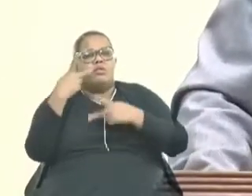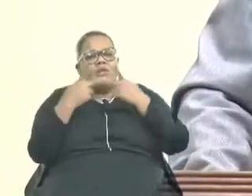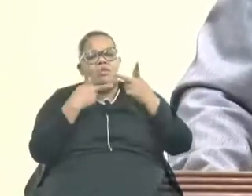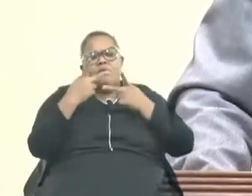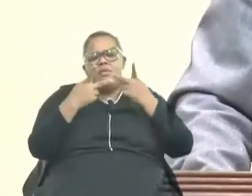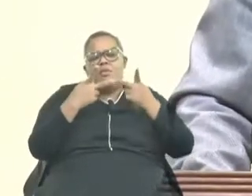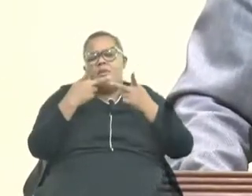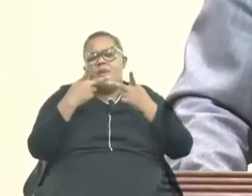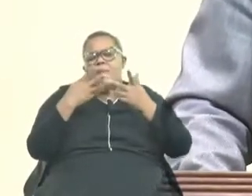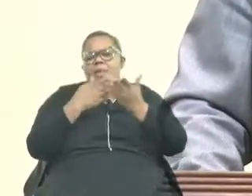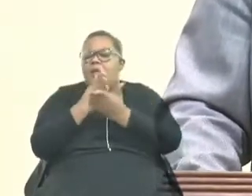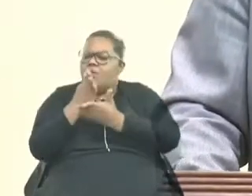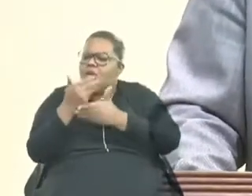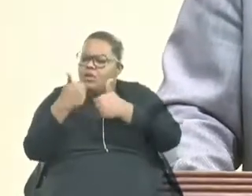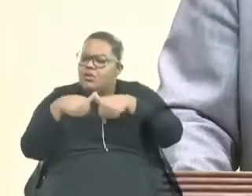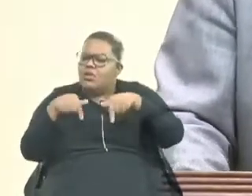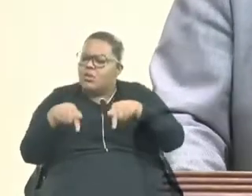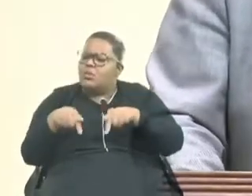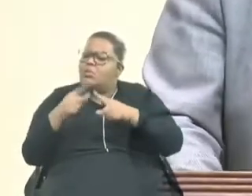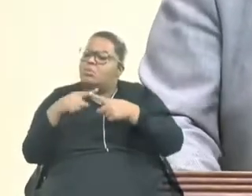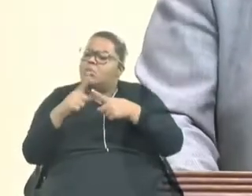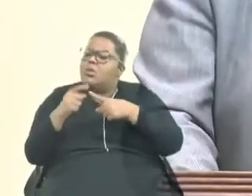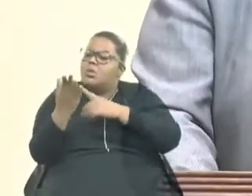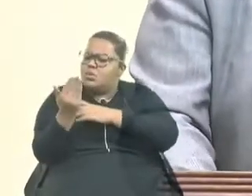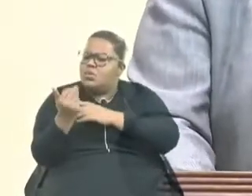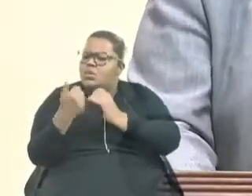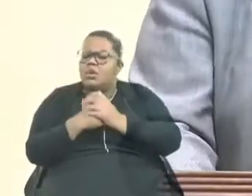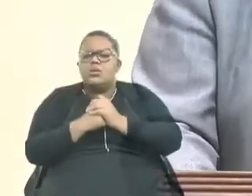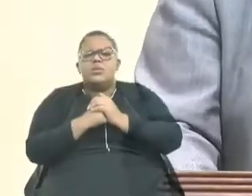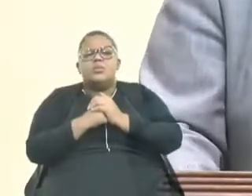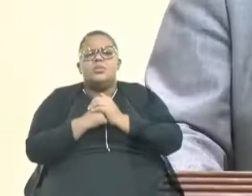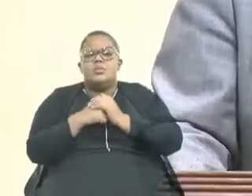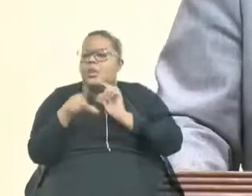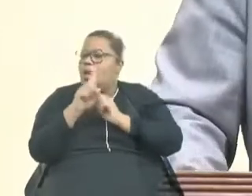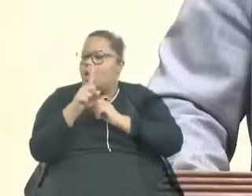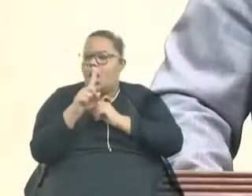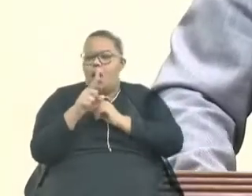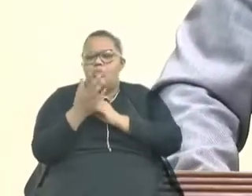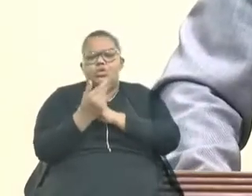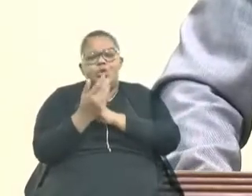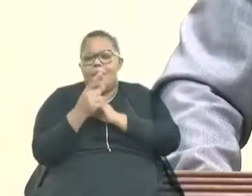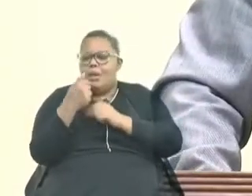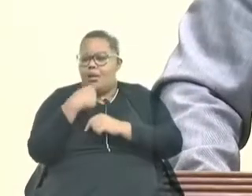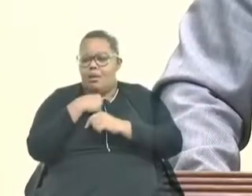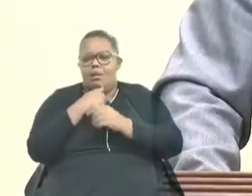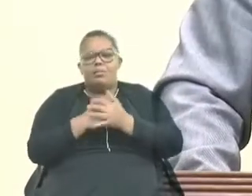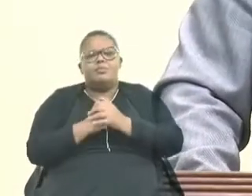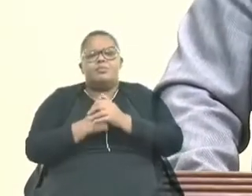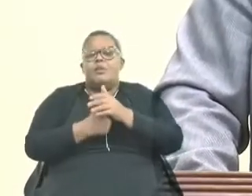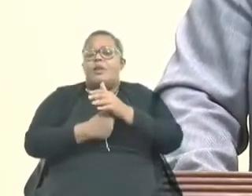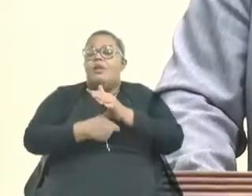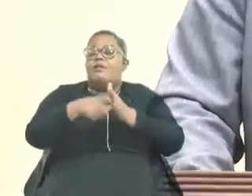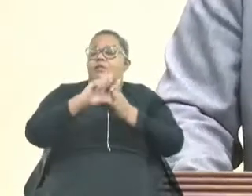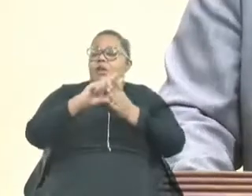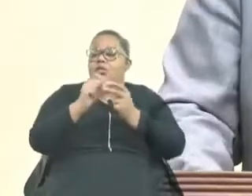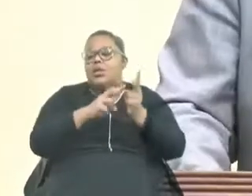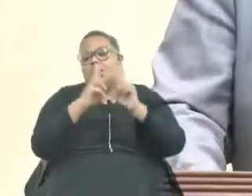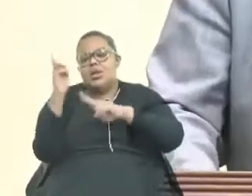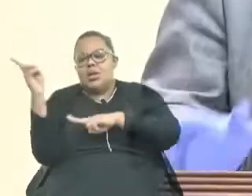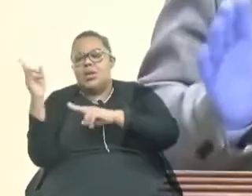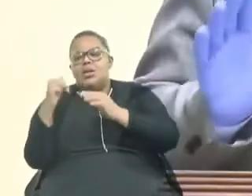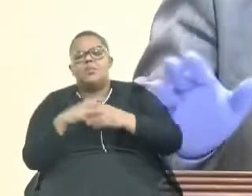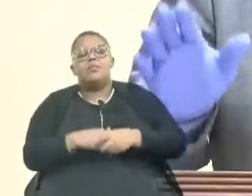disse eis-me aqui porque tu me chamaste mas ele disse não te chamei eu se torna a